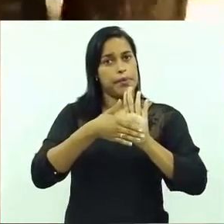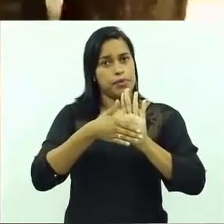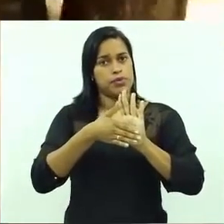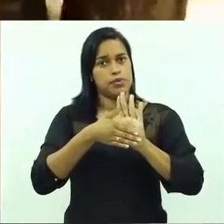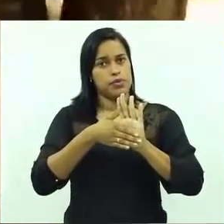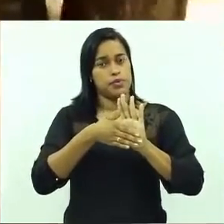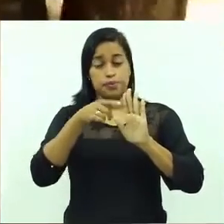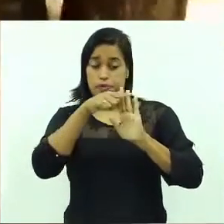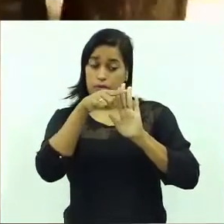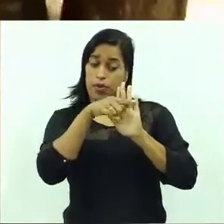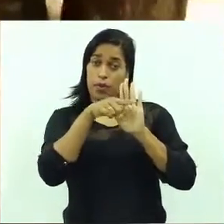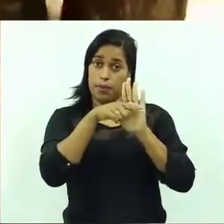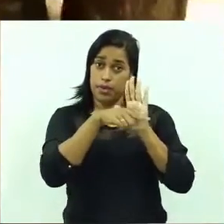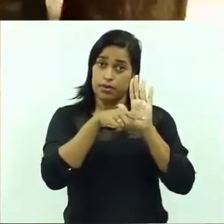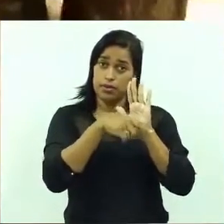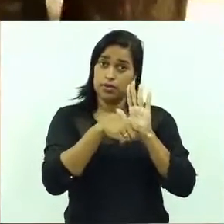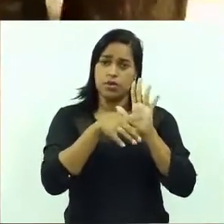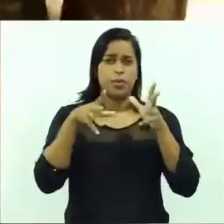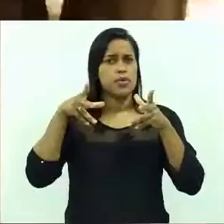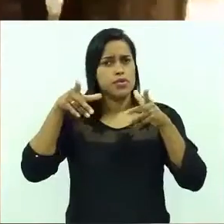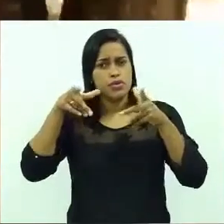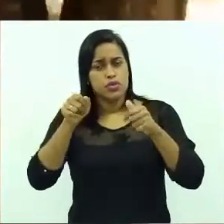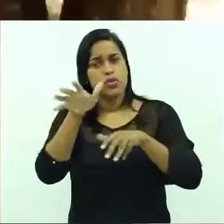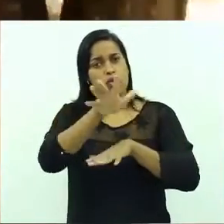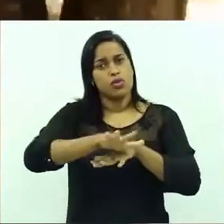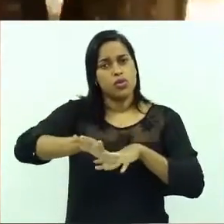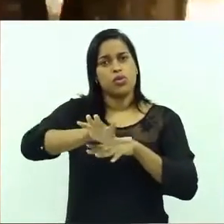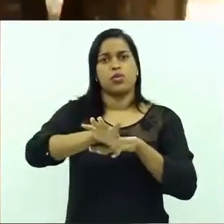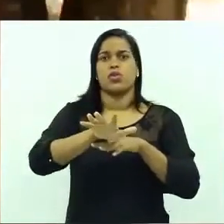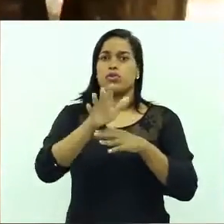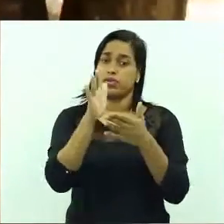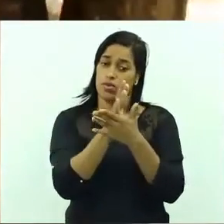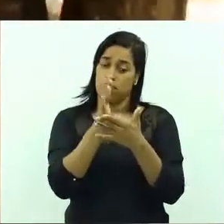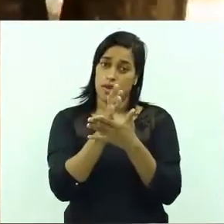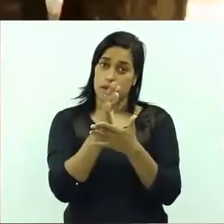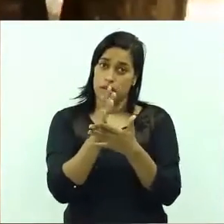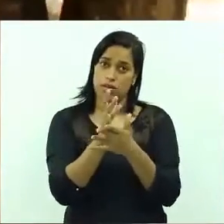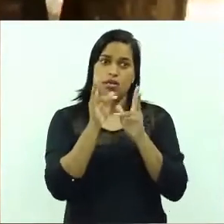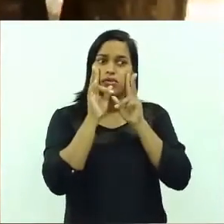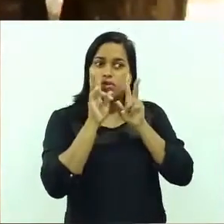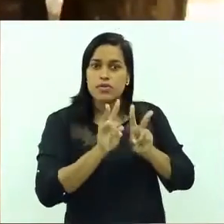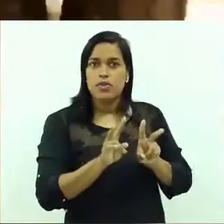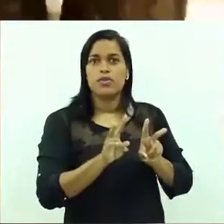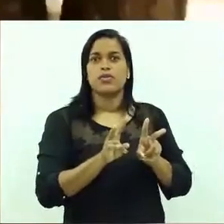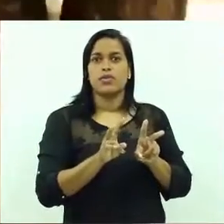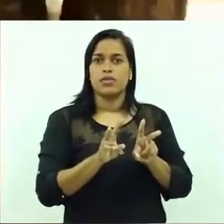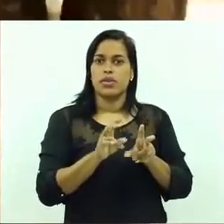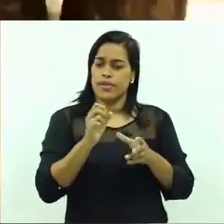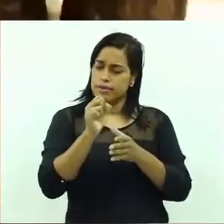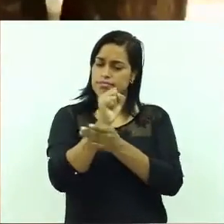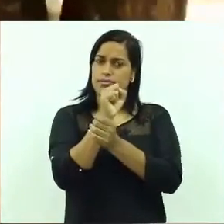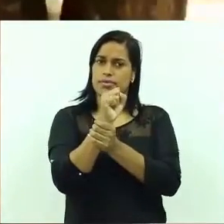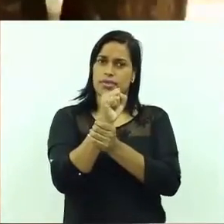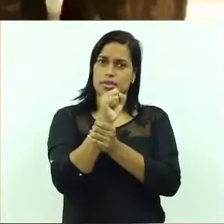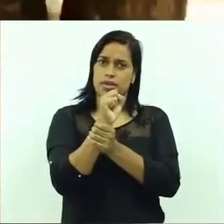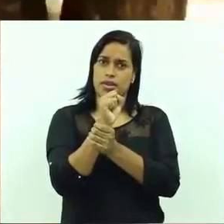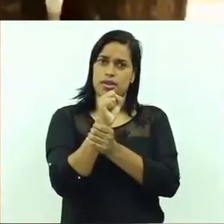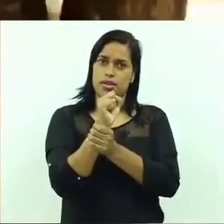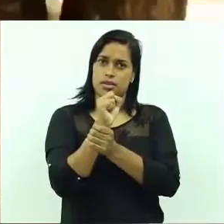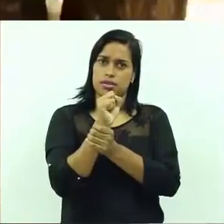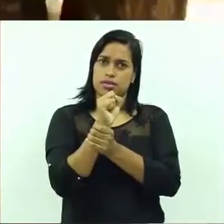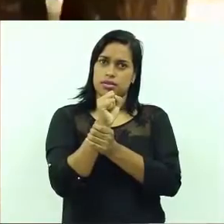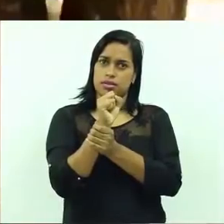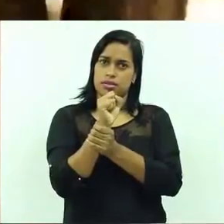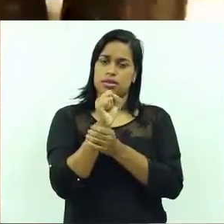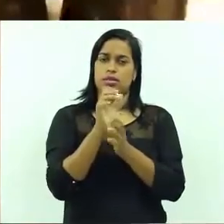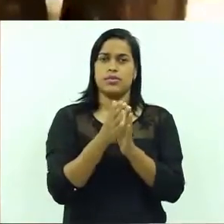no planejamento operacional e todos esses itens que você está com o caderno aí do lado, você vai poder ver que você vai garantir. E